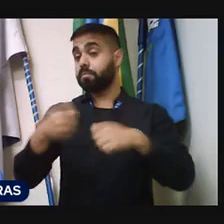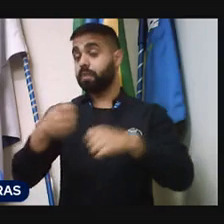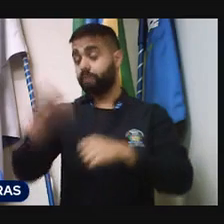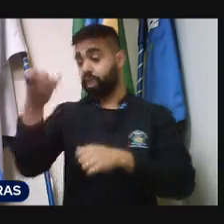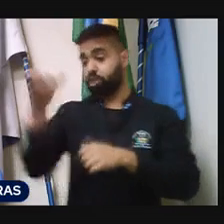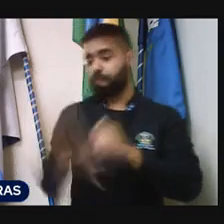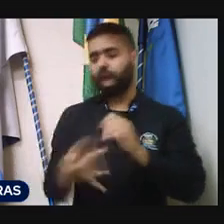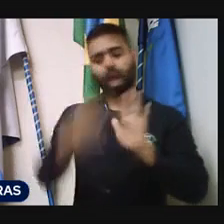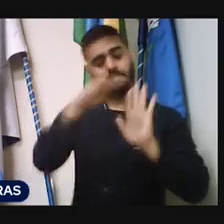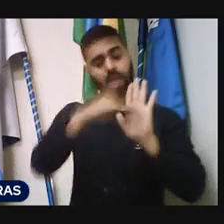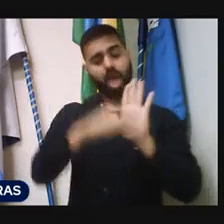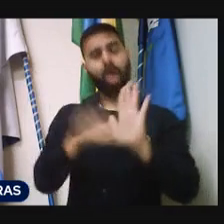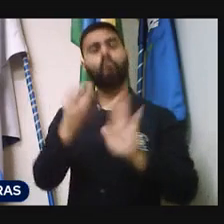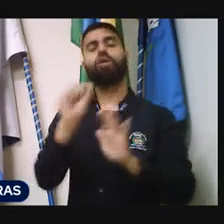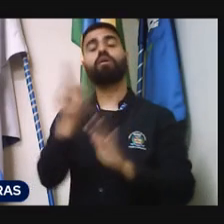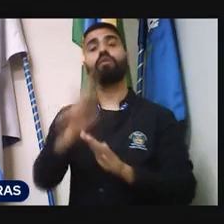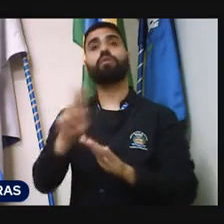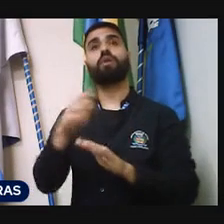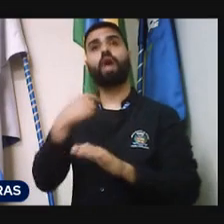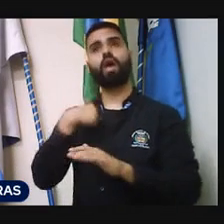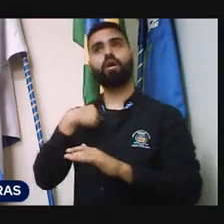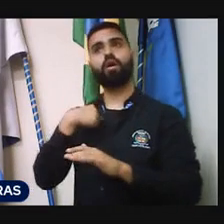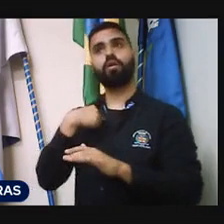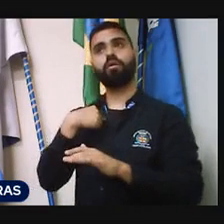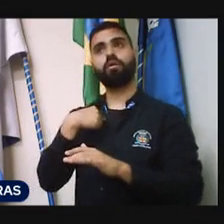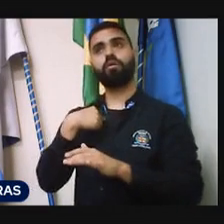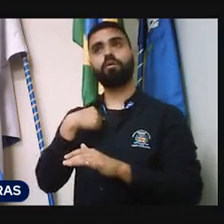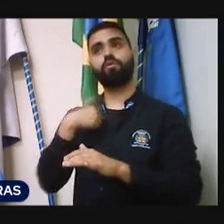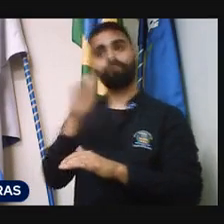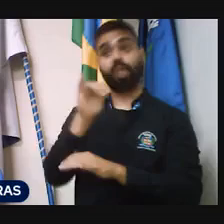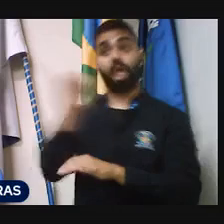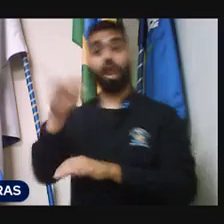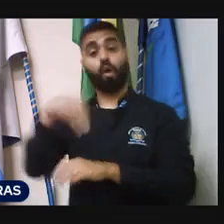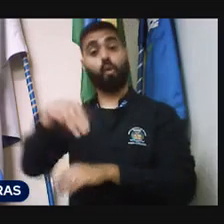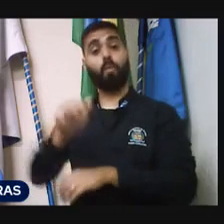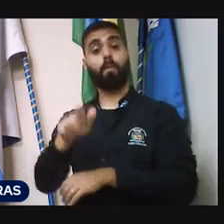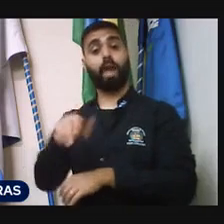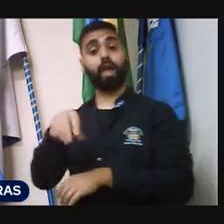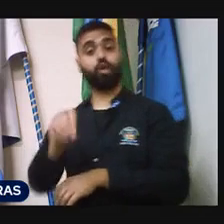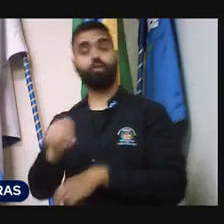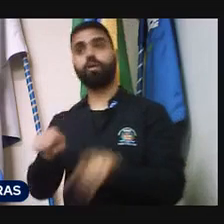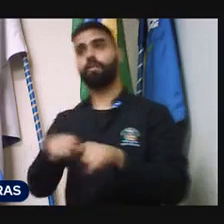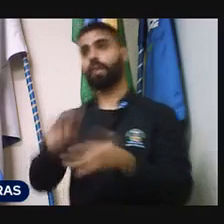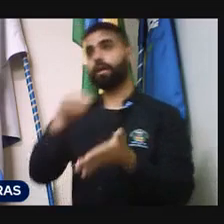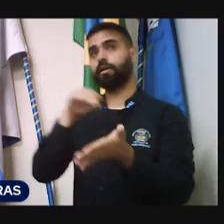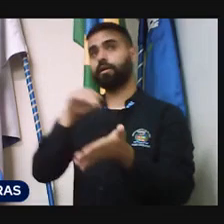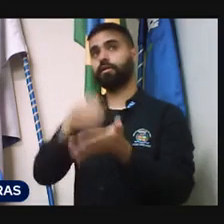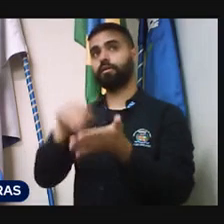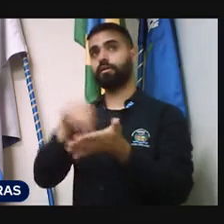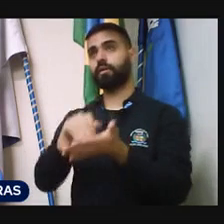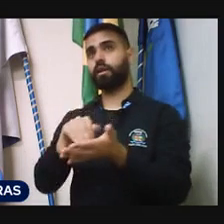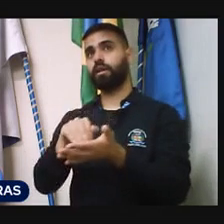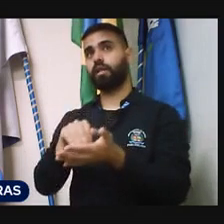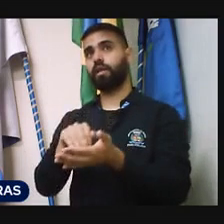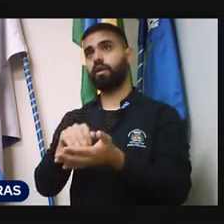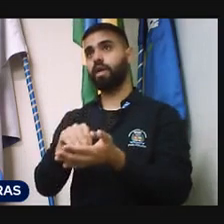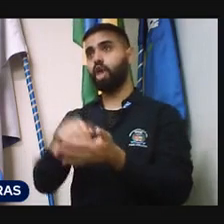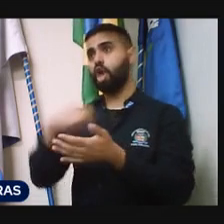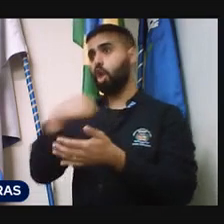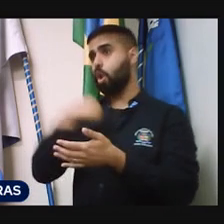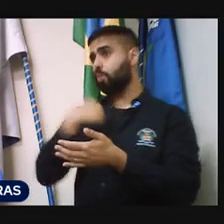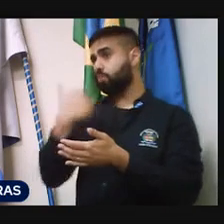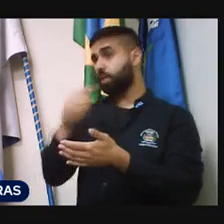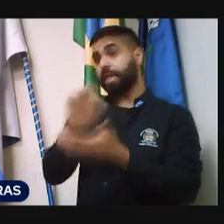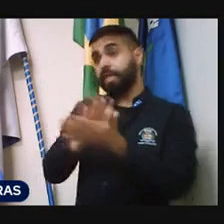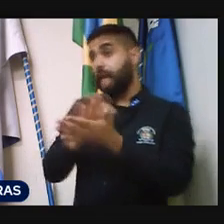E aí me dirijo eu sou são máquina que eu já tive o prazer de conhecer e a secretária não tem não é nada pessoal